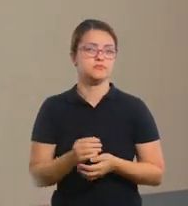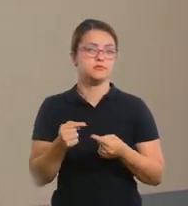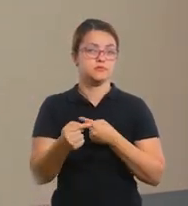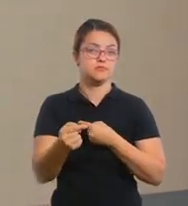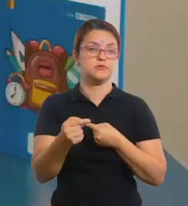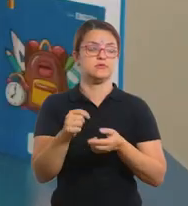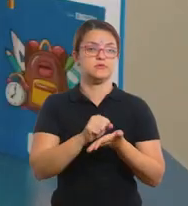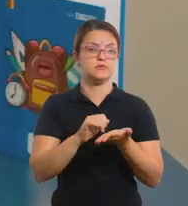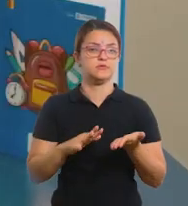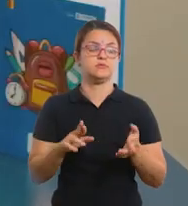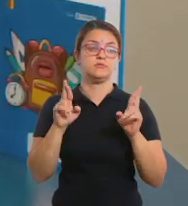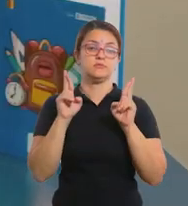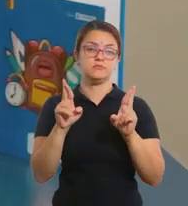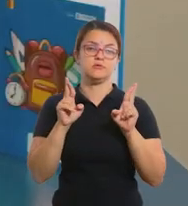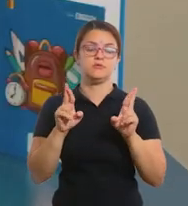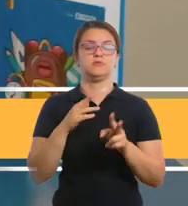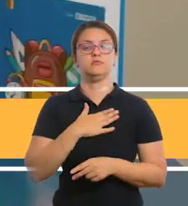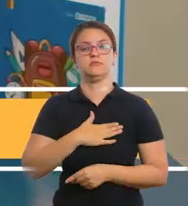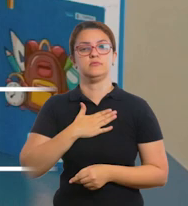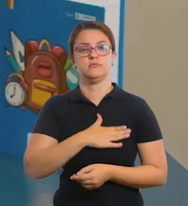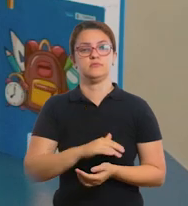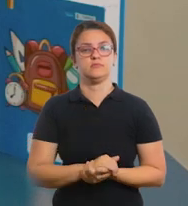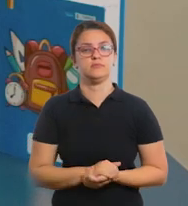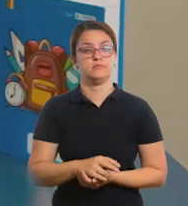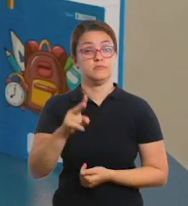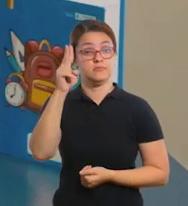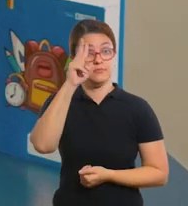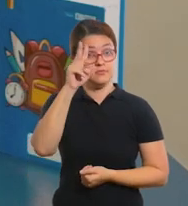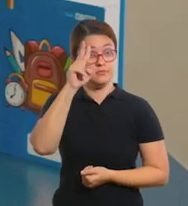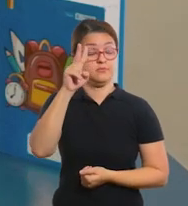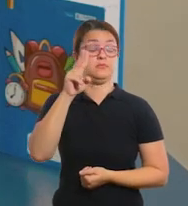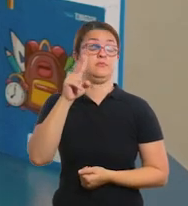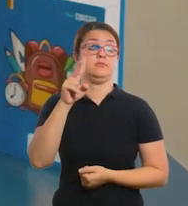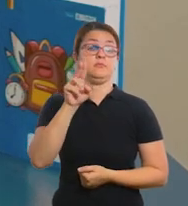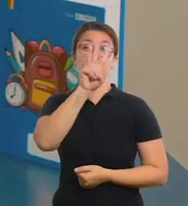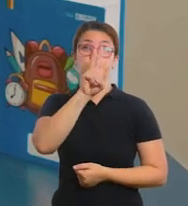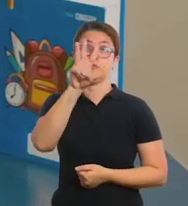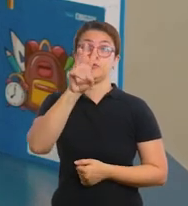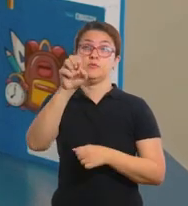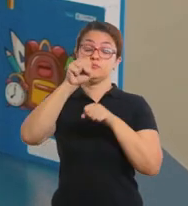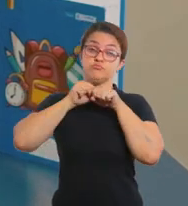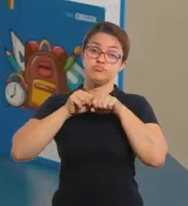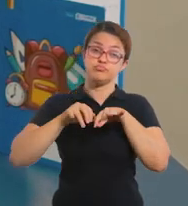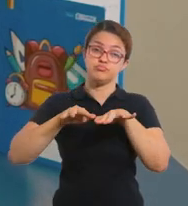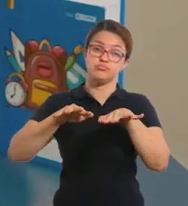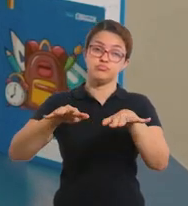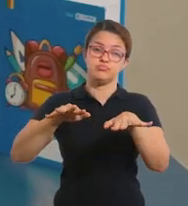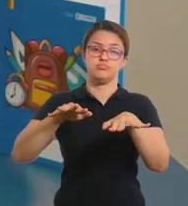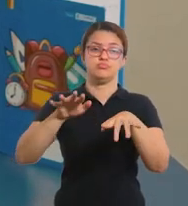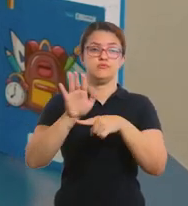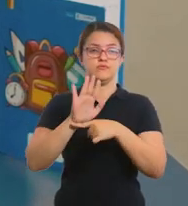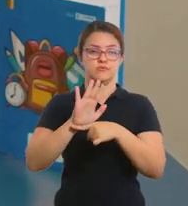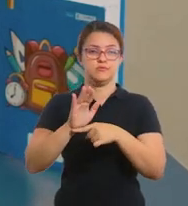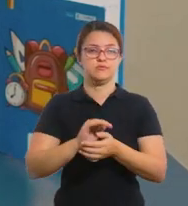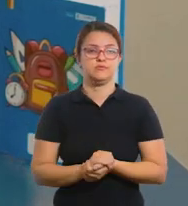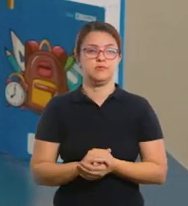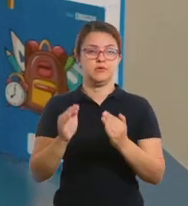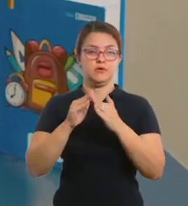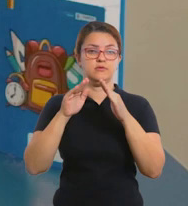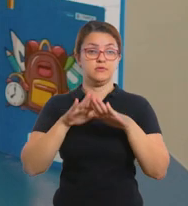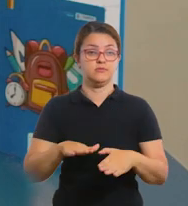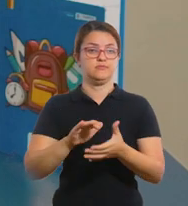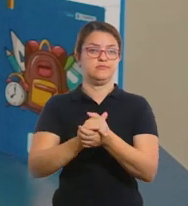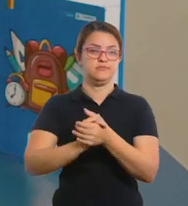essas foram as atividades da semana espero que vocês tenham gostado não esqueça de compartilhar esse link que está aqui no seu vídeo